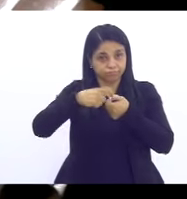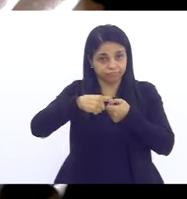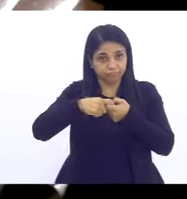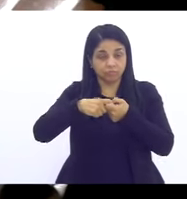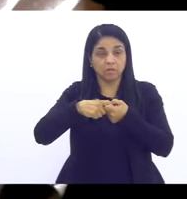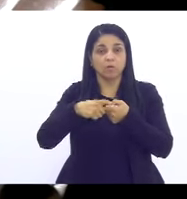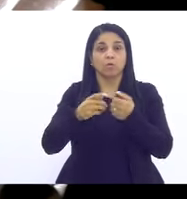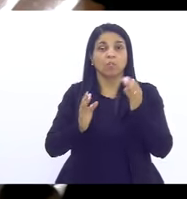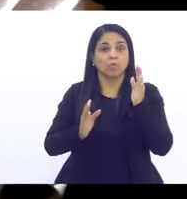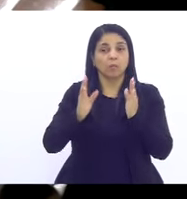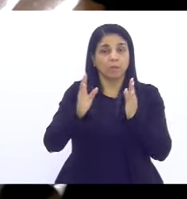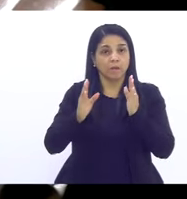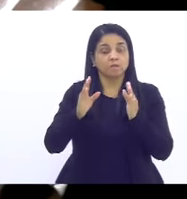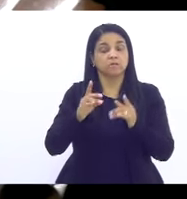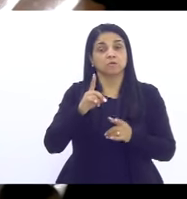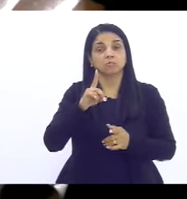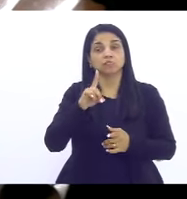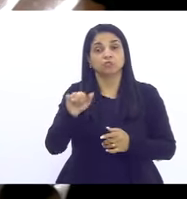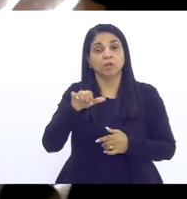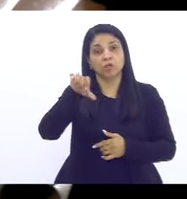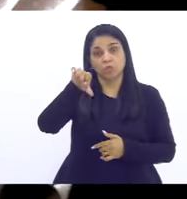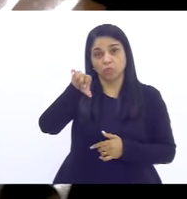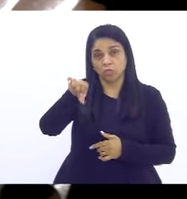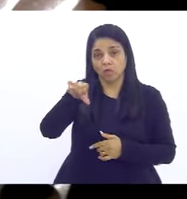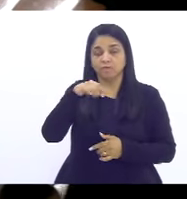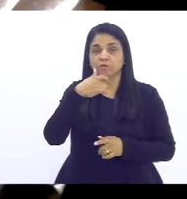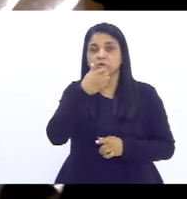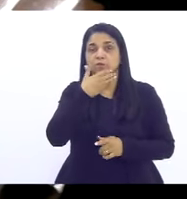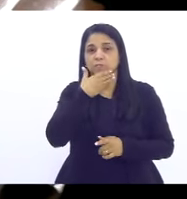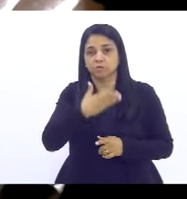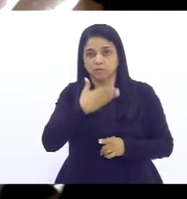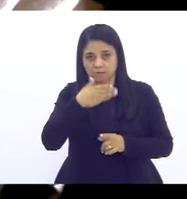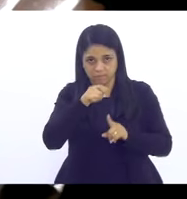o dia 9/12 para nos manifestarmos.